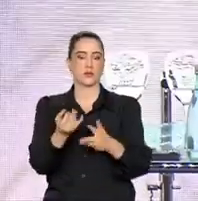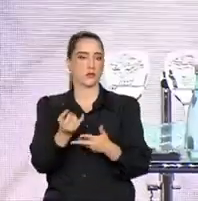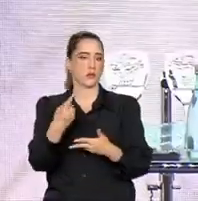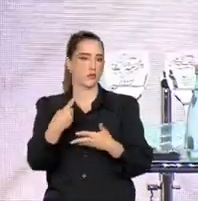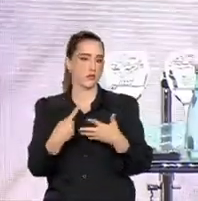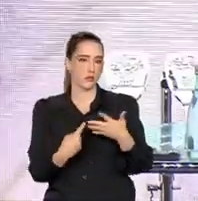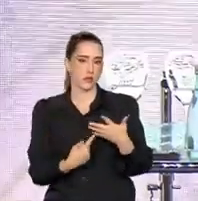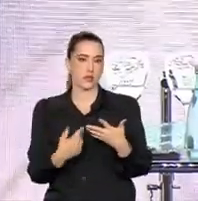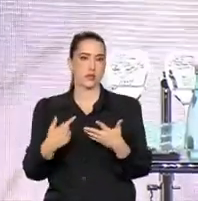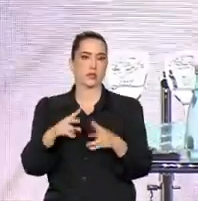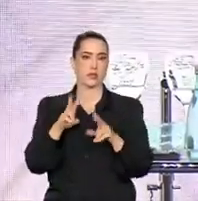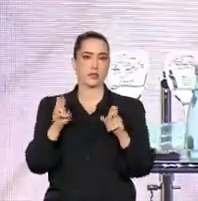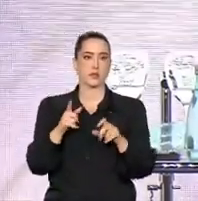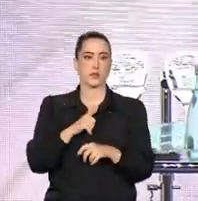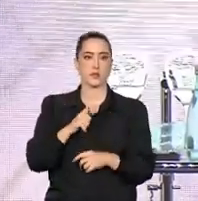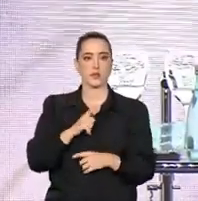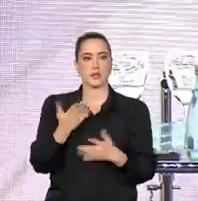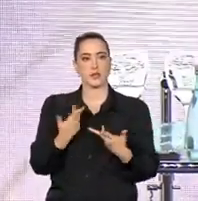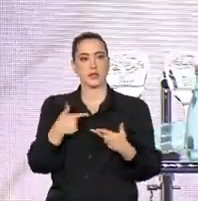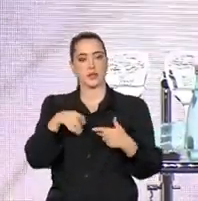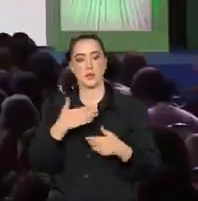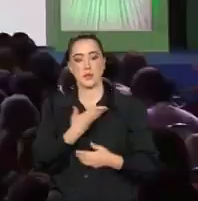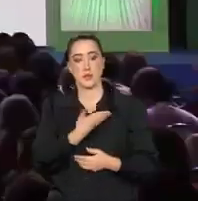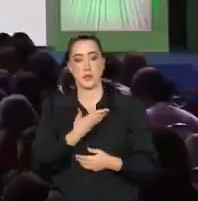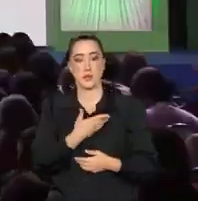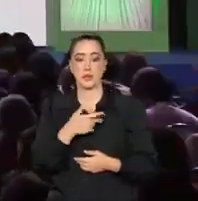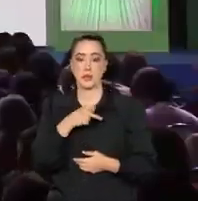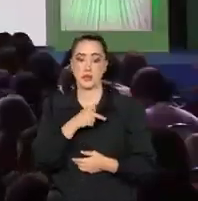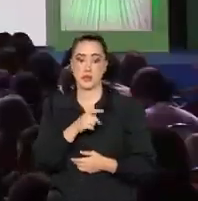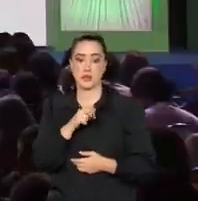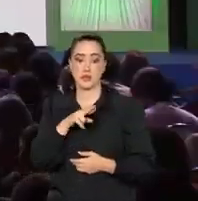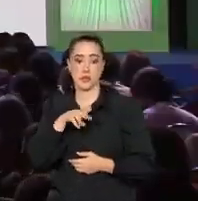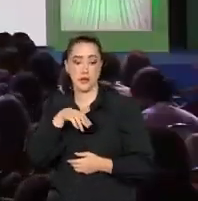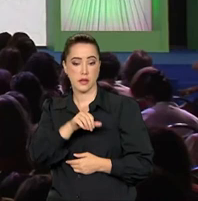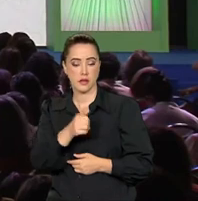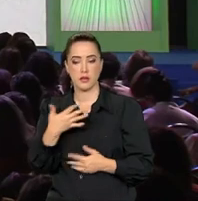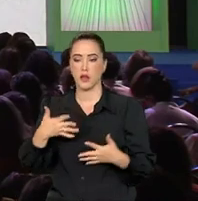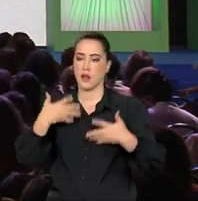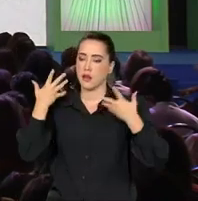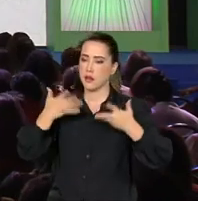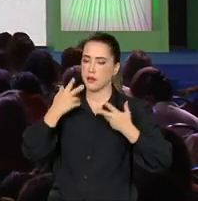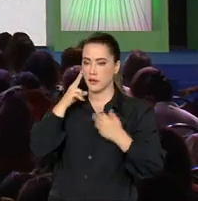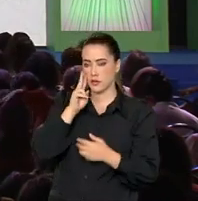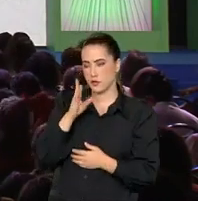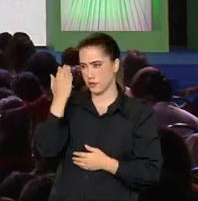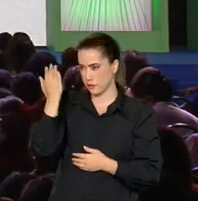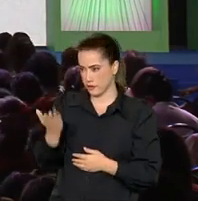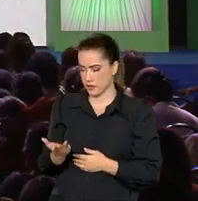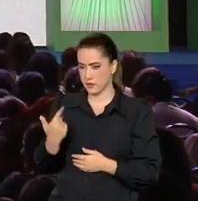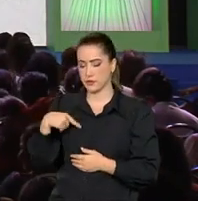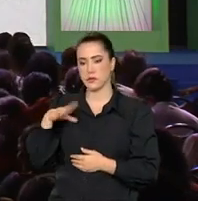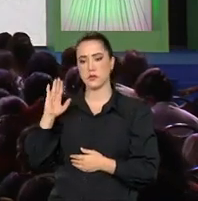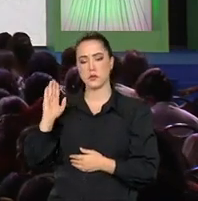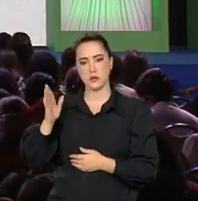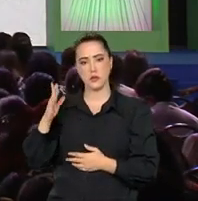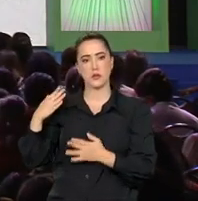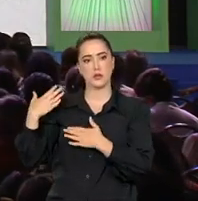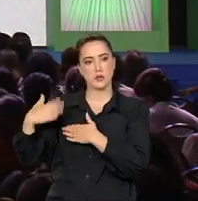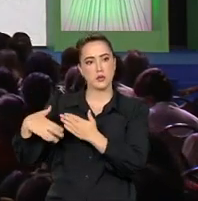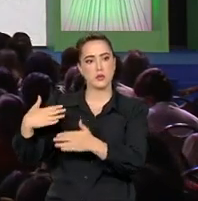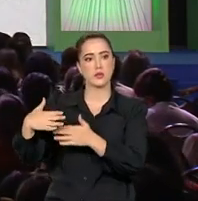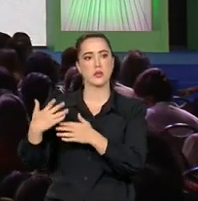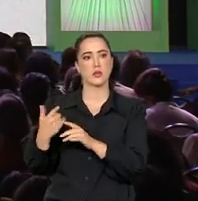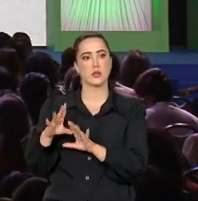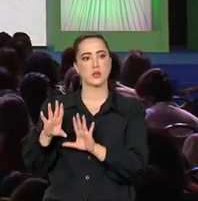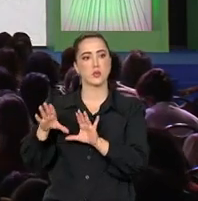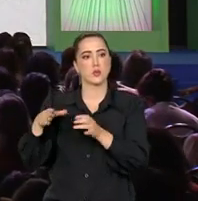várias outras áreas. Minha querida Karina, que alegria, não é, ver você que vem aí dos movimentos